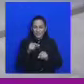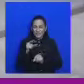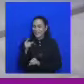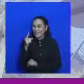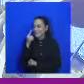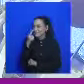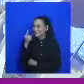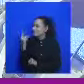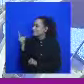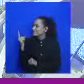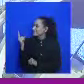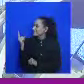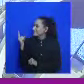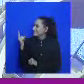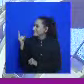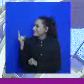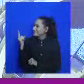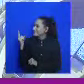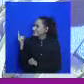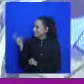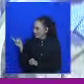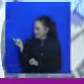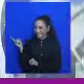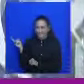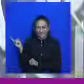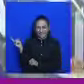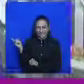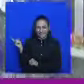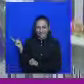Bolas posicionadas, valendo!